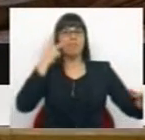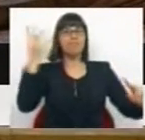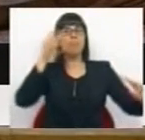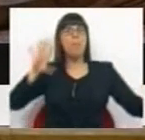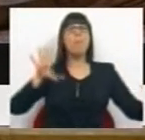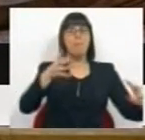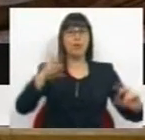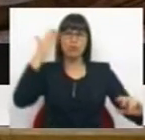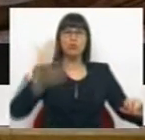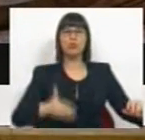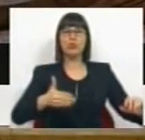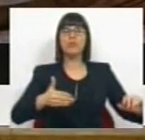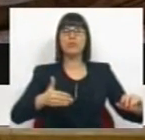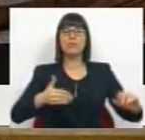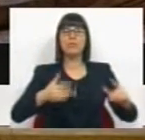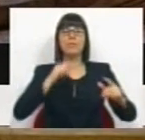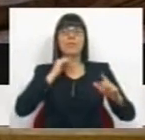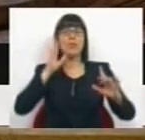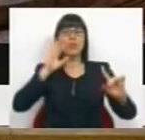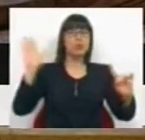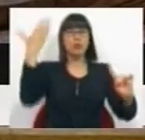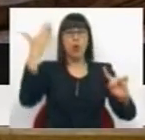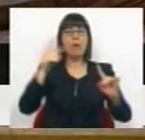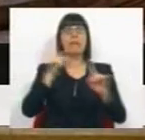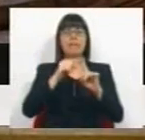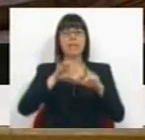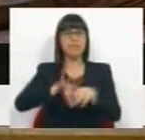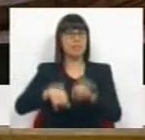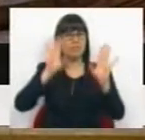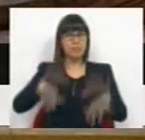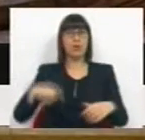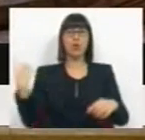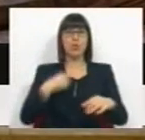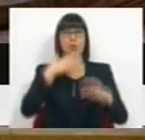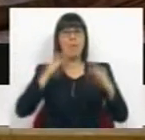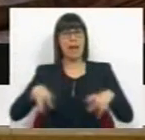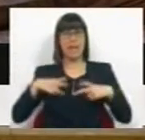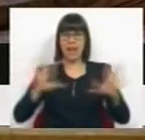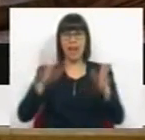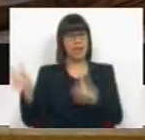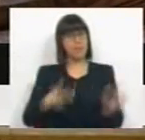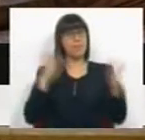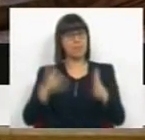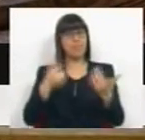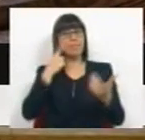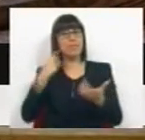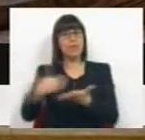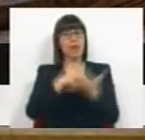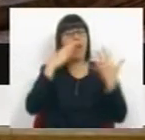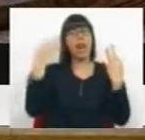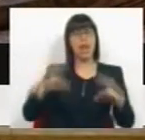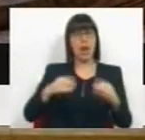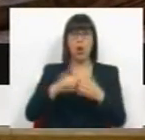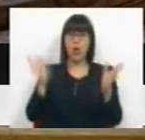viver num país mais justo, onde a premissa maior fosse a distribuição por todos da riqueza produzida e os recursos